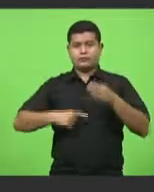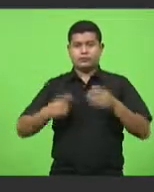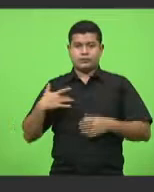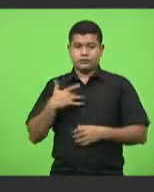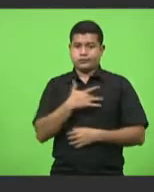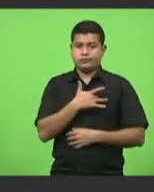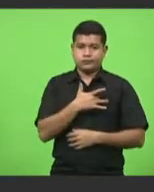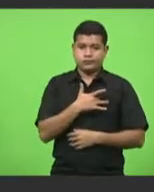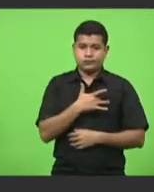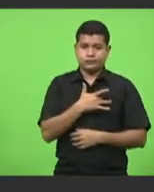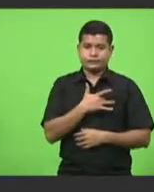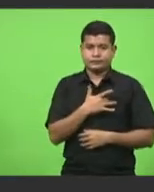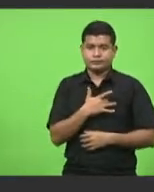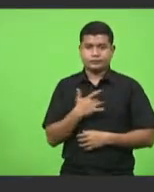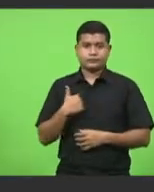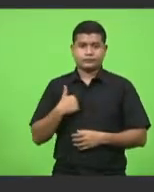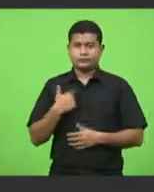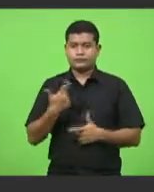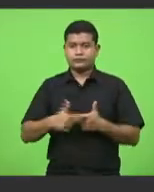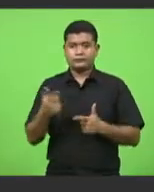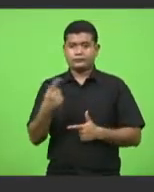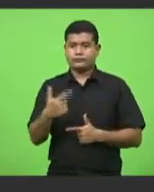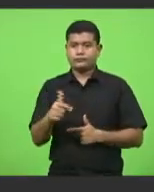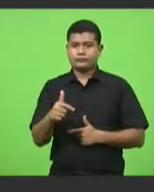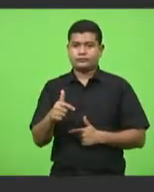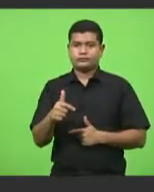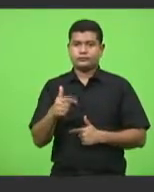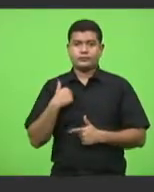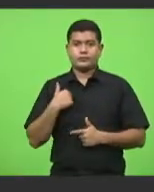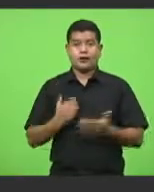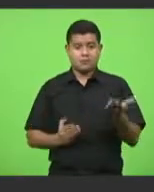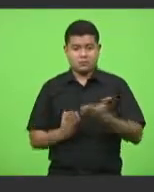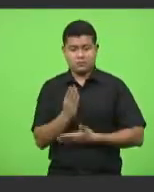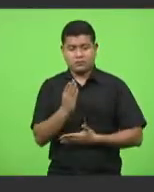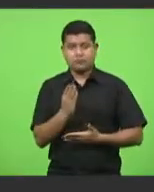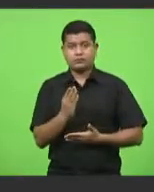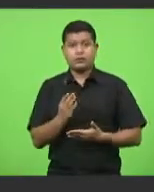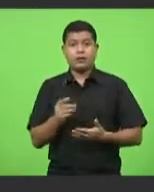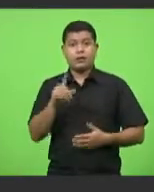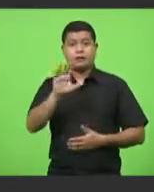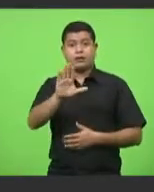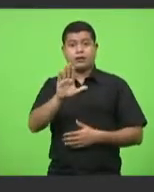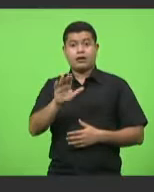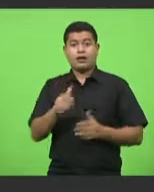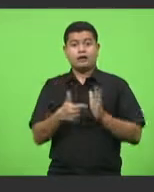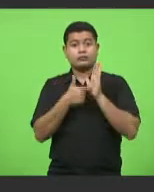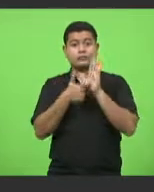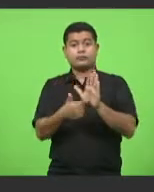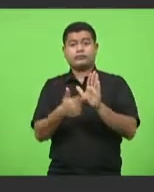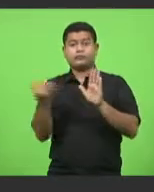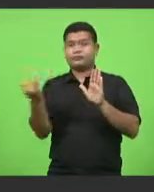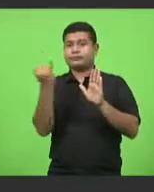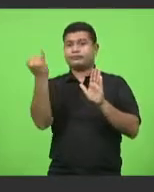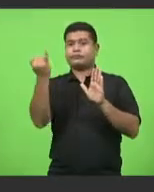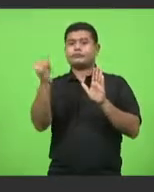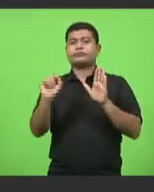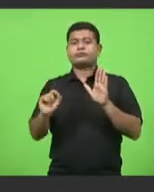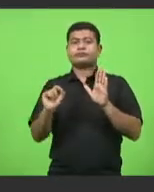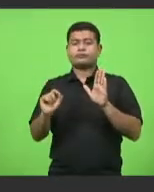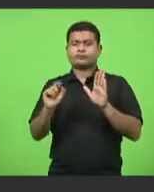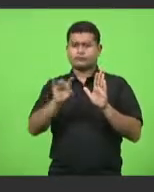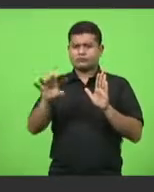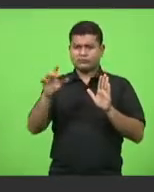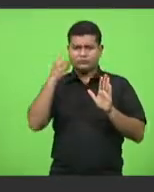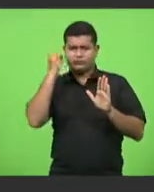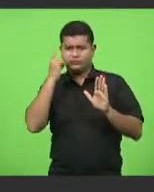algumas comissões, eu não vejo problema nenhum em aprovar, mas é importante a gente demonstrar aqui, não só para nós, deputados, mas para o público